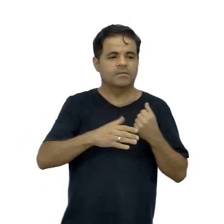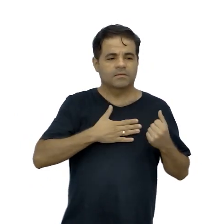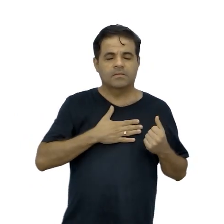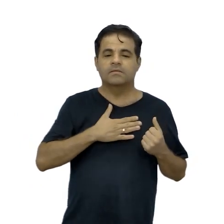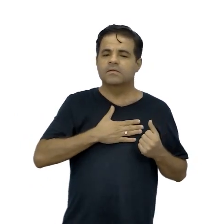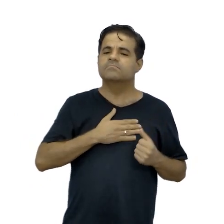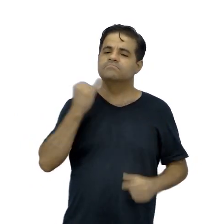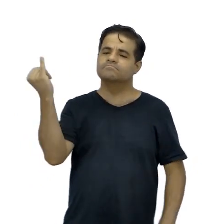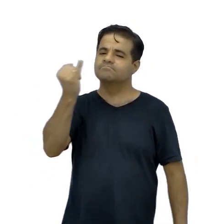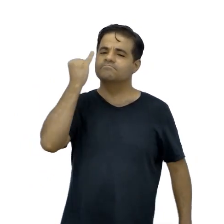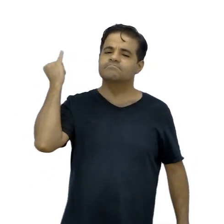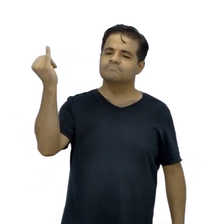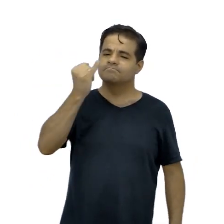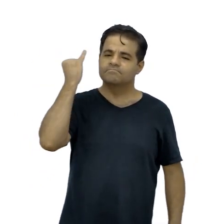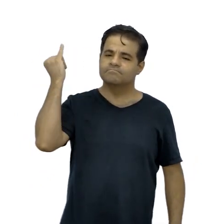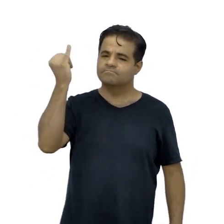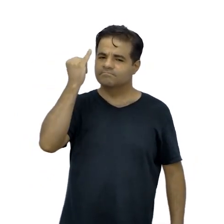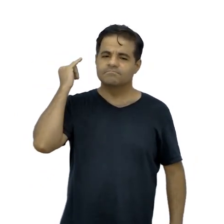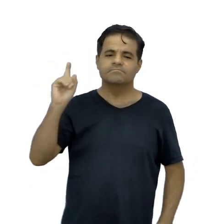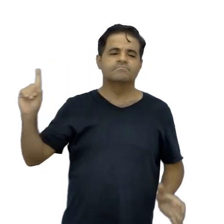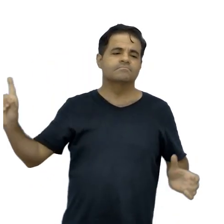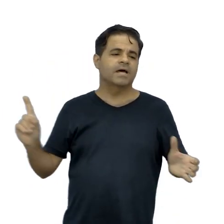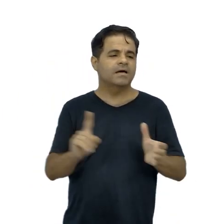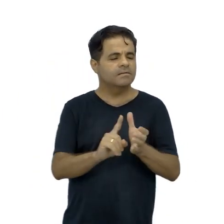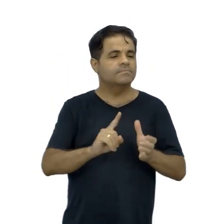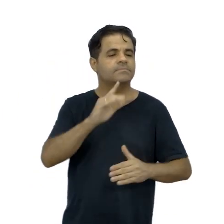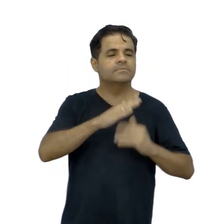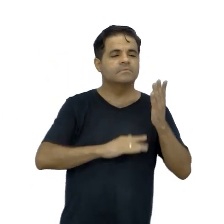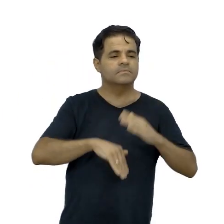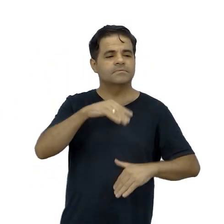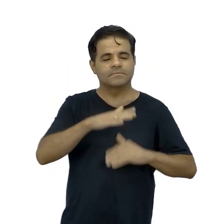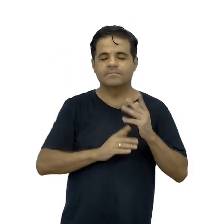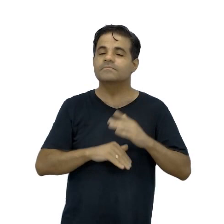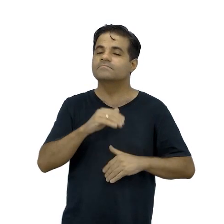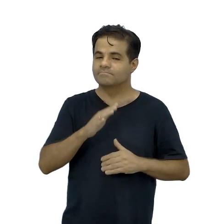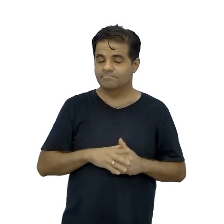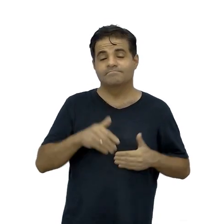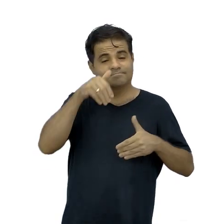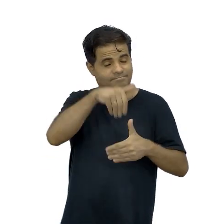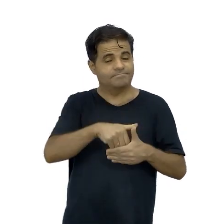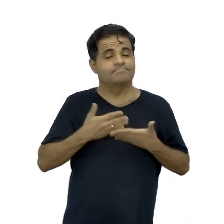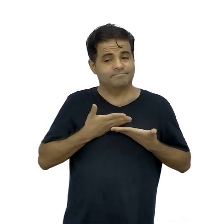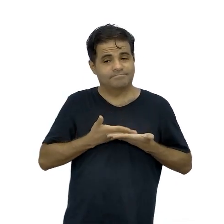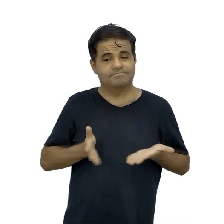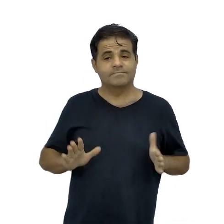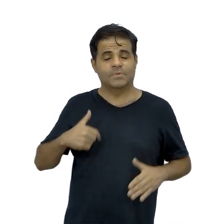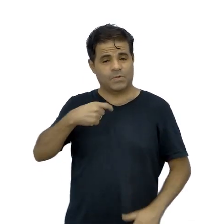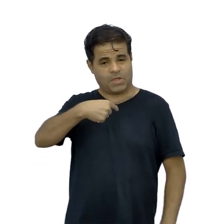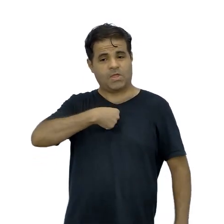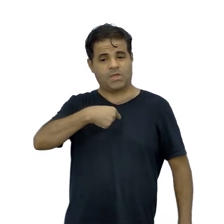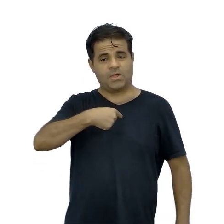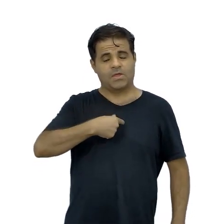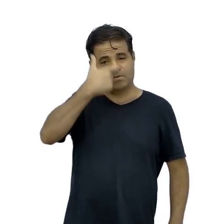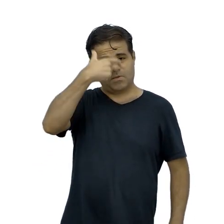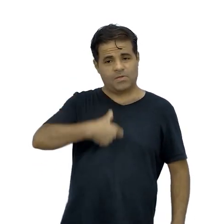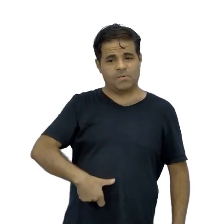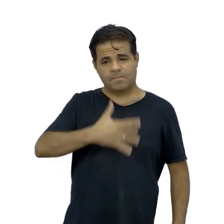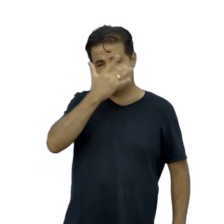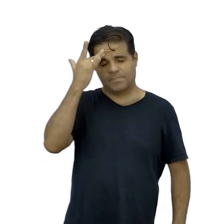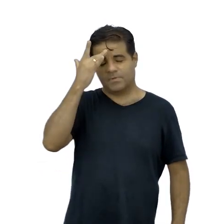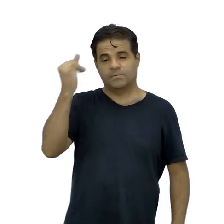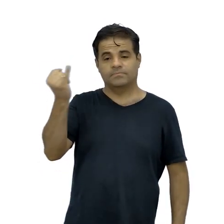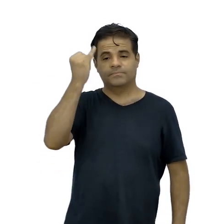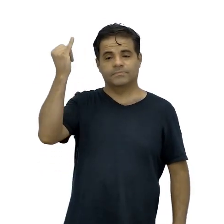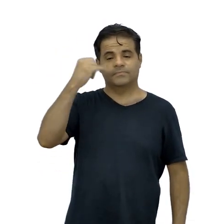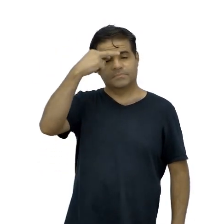tão importante para isso, né, para essa inserção, para essa valorização do eu como um ser social.